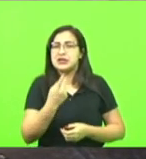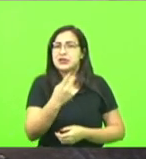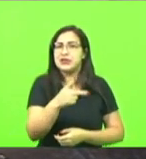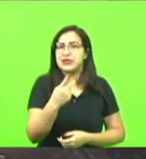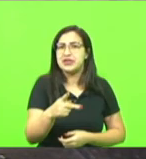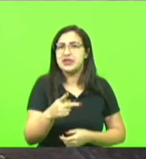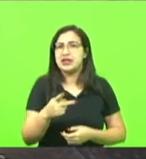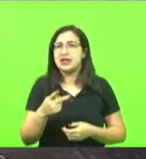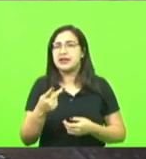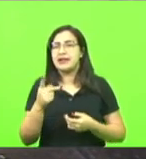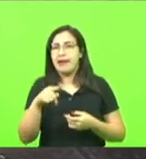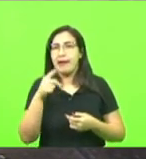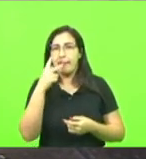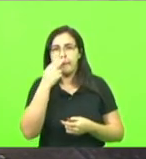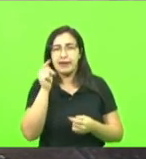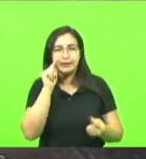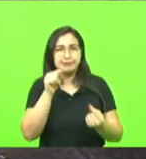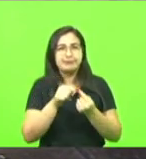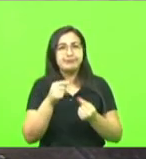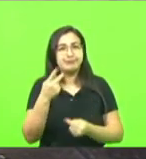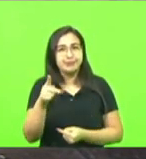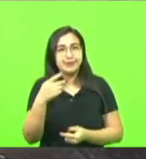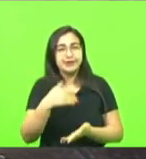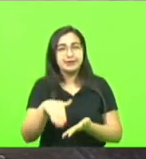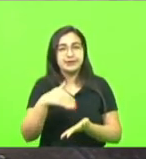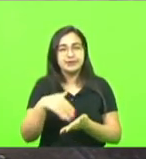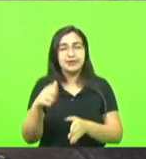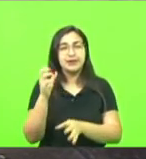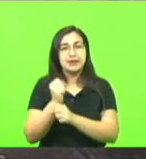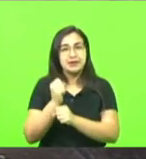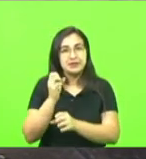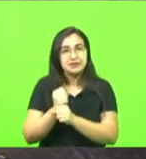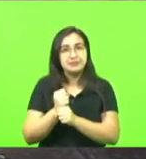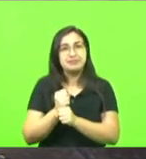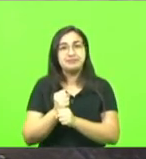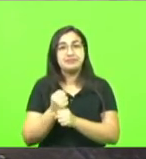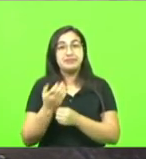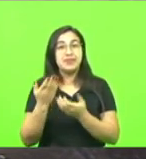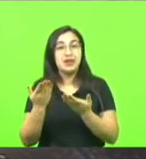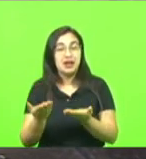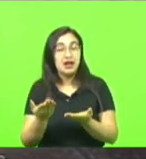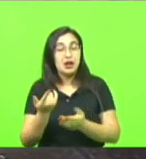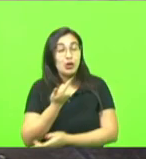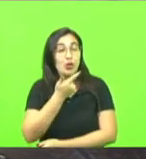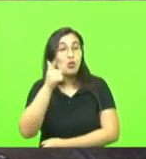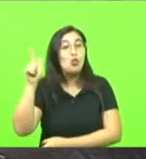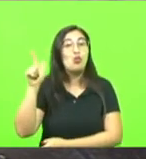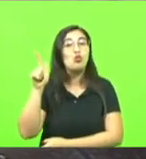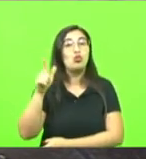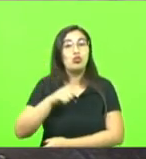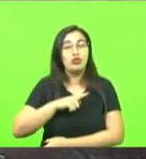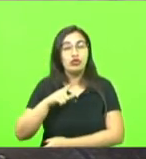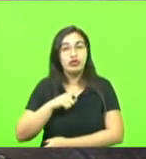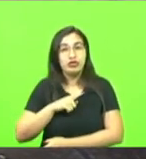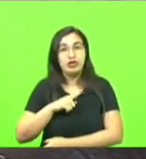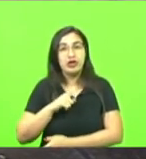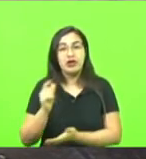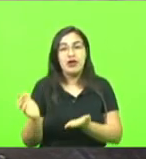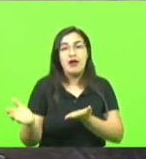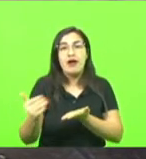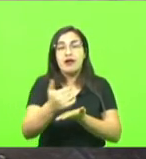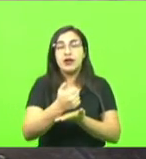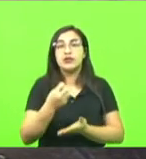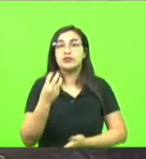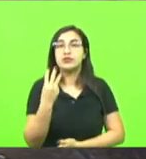do catarinense, a Secretaria da Fazenda comemorou um recorde histórico de arrecadação,